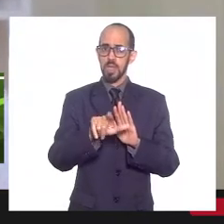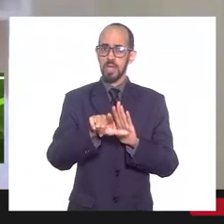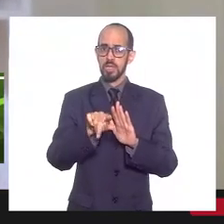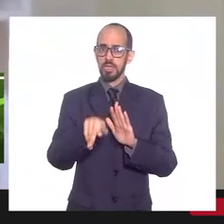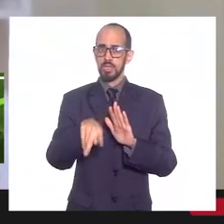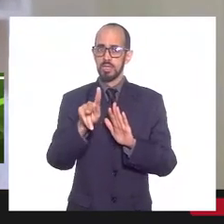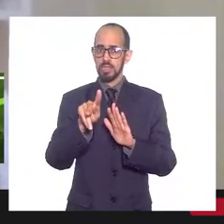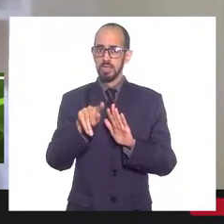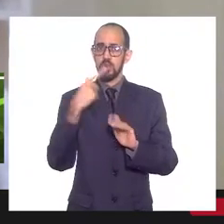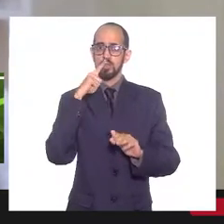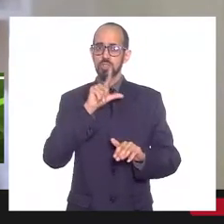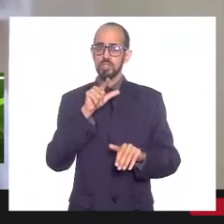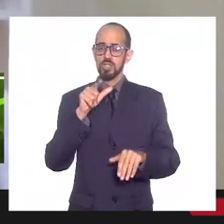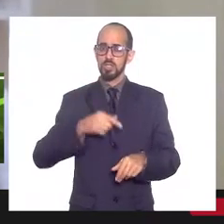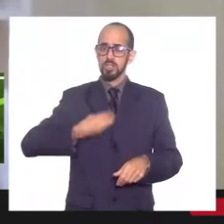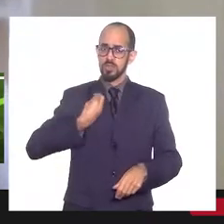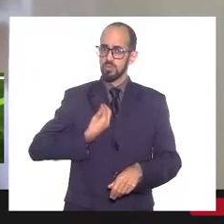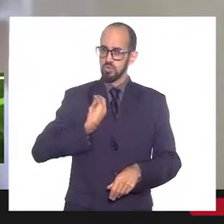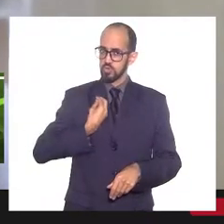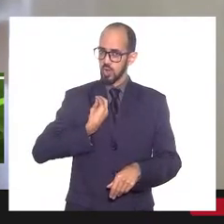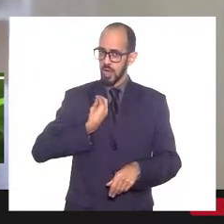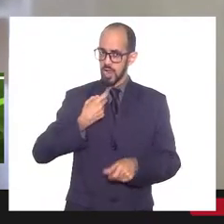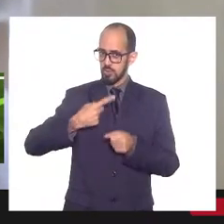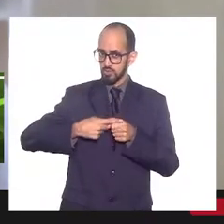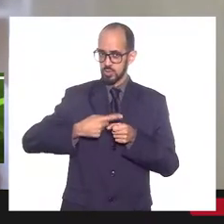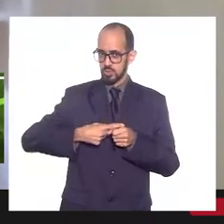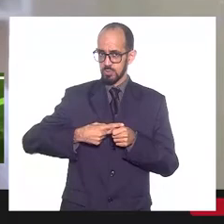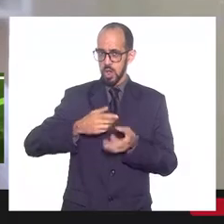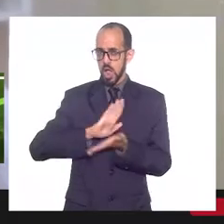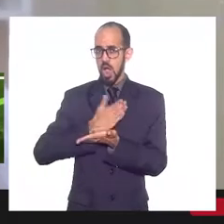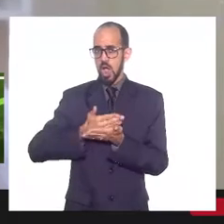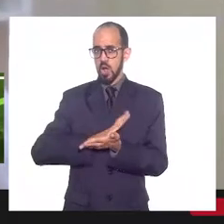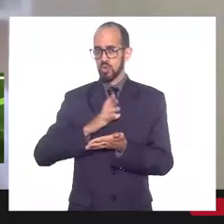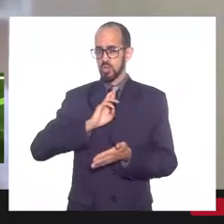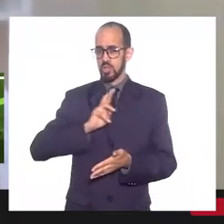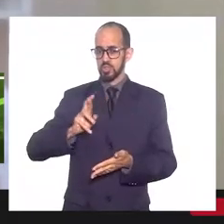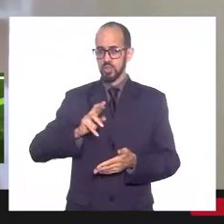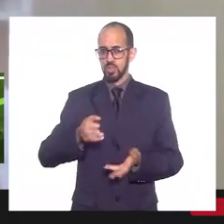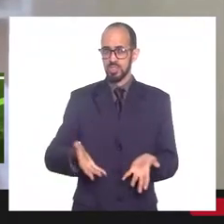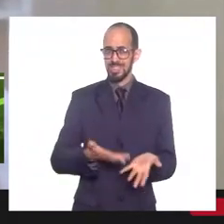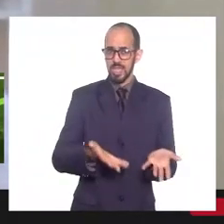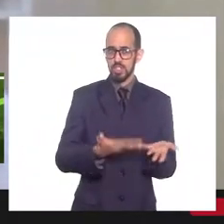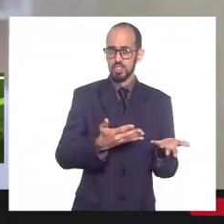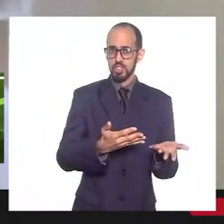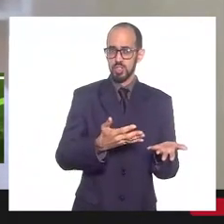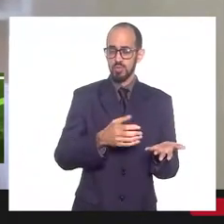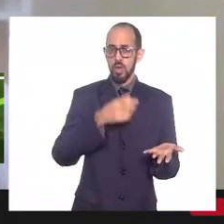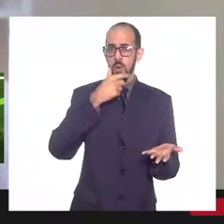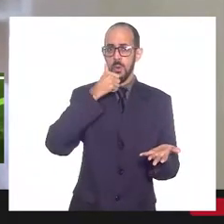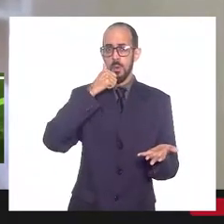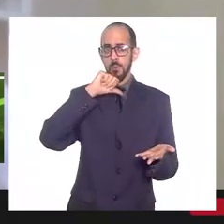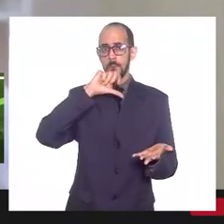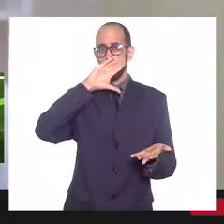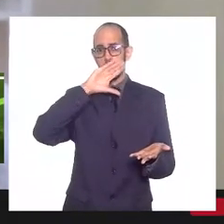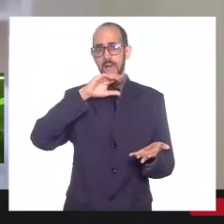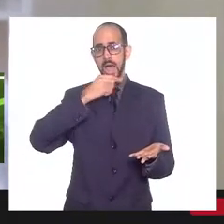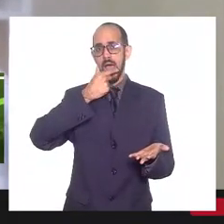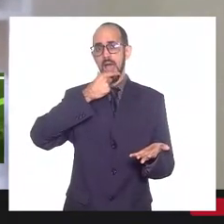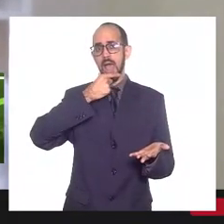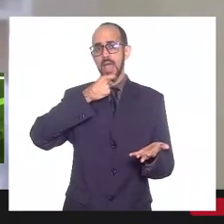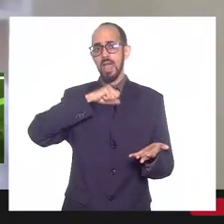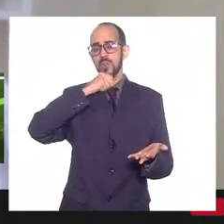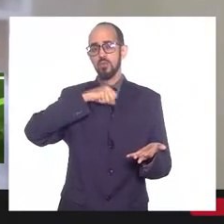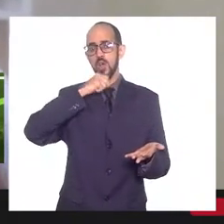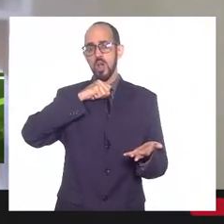em alguns religiosos incentivo um pais e avós utilizar em religião como motivo para tirar